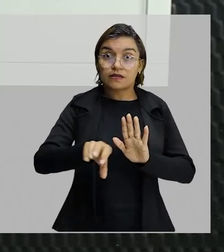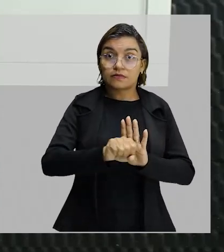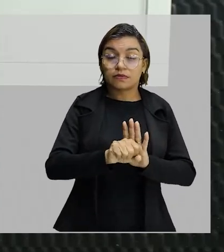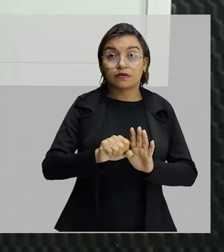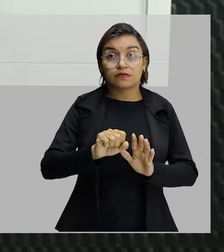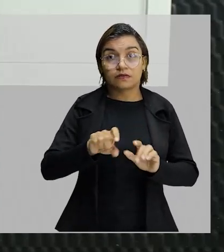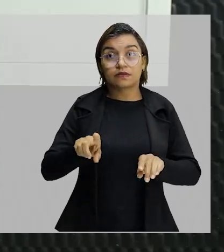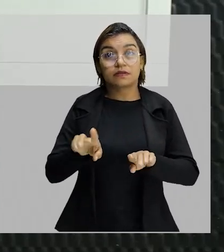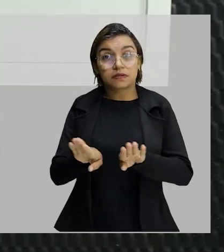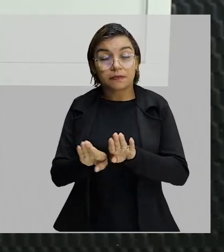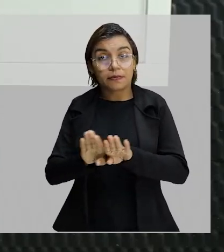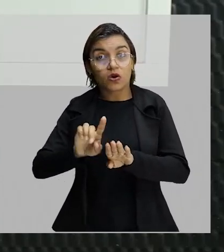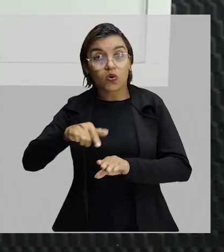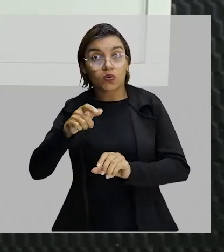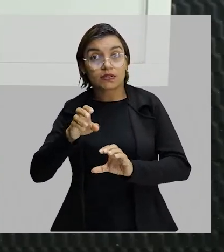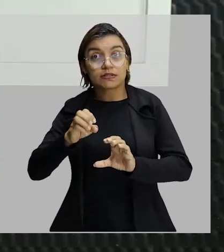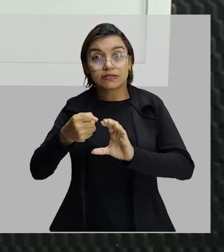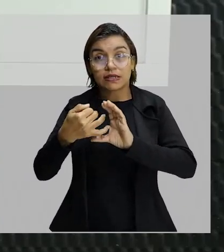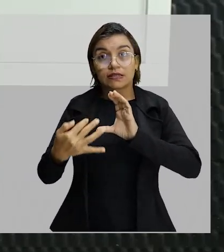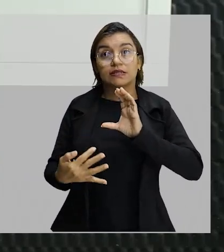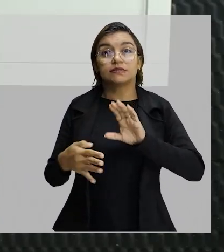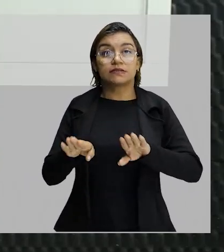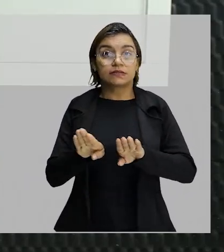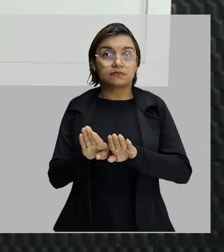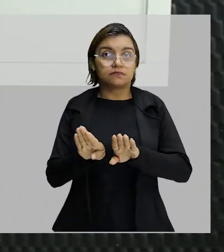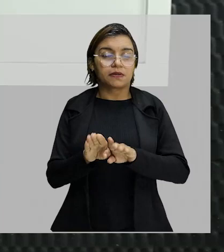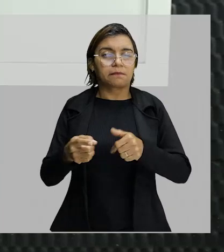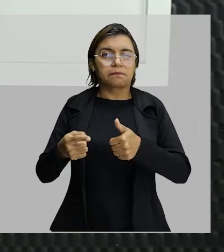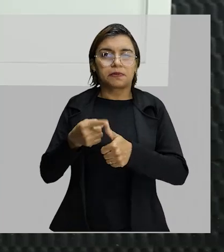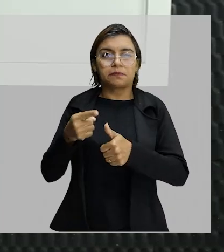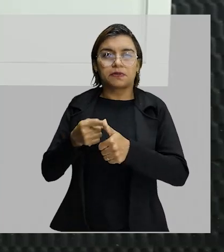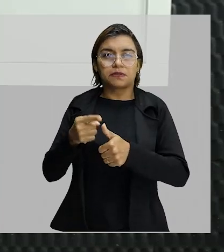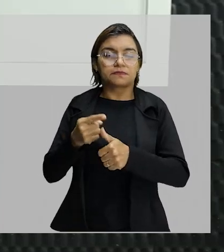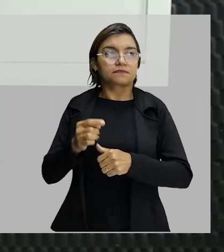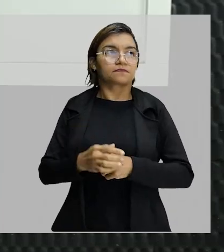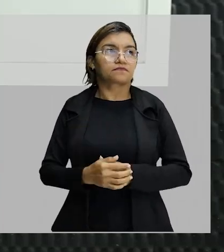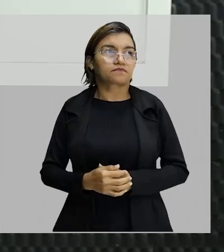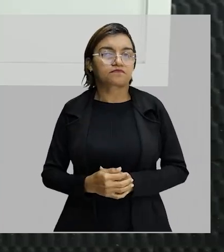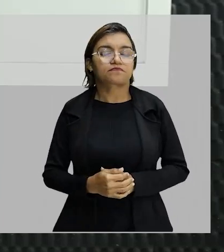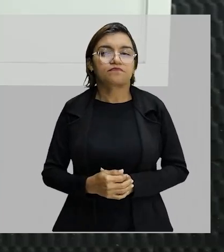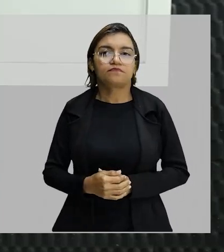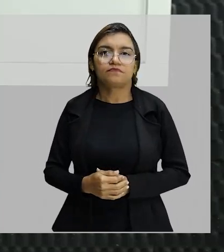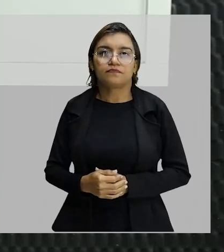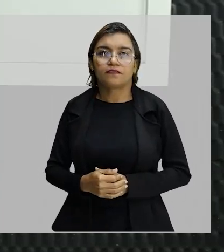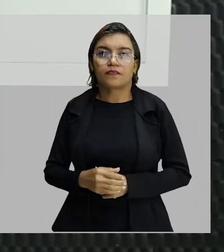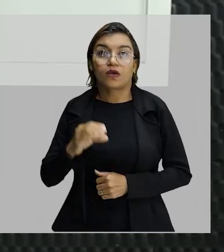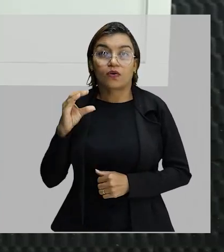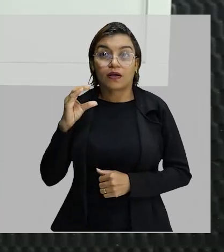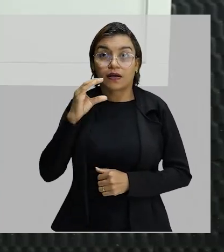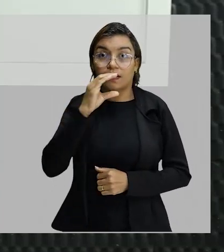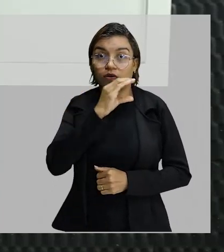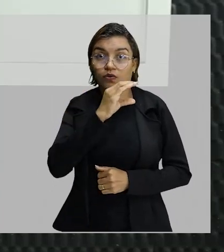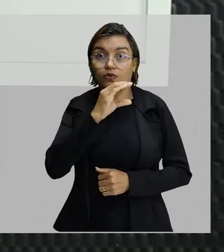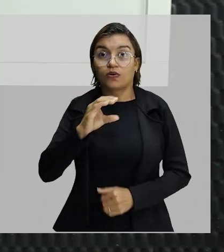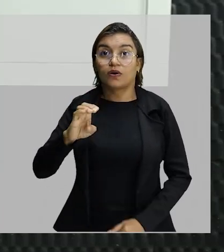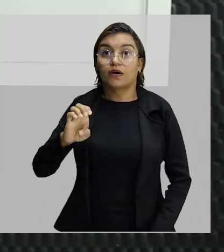outras características. A primeira característica, nós vamos falar, é o calor específico.